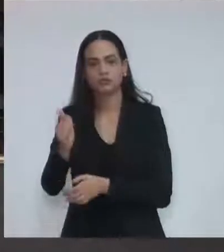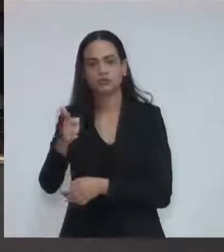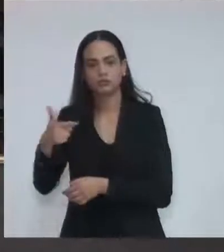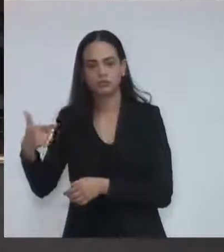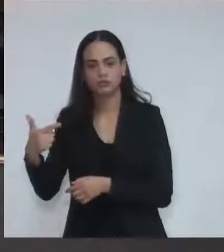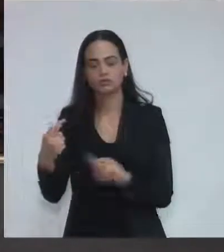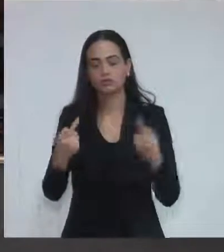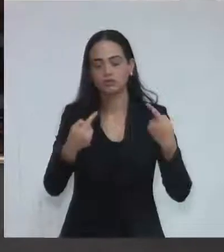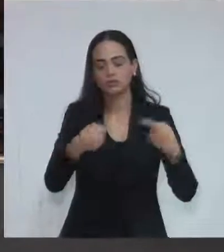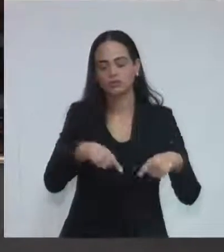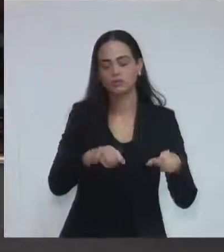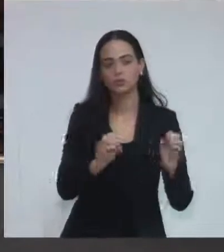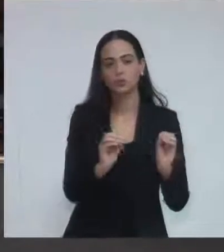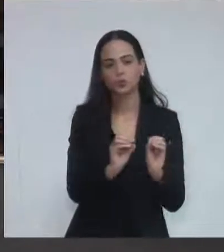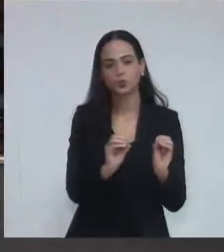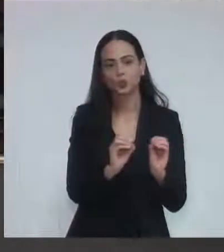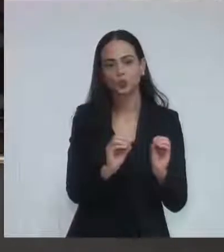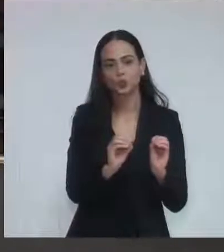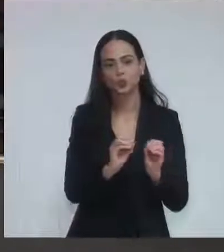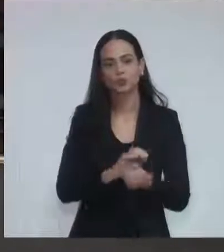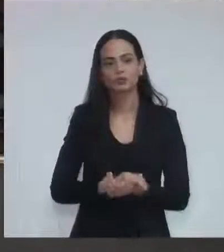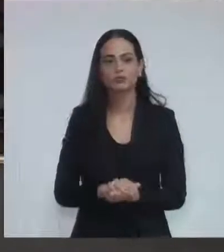favoráveis, nenhum em contrário.